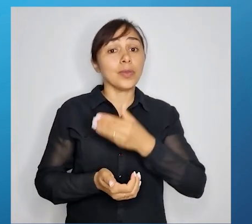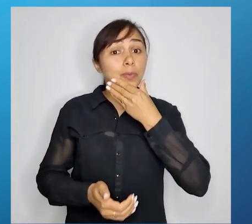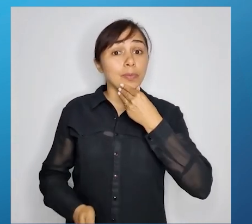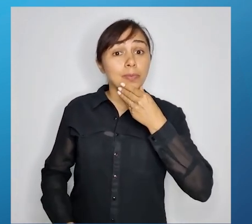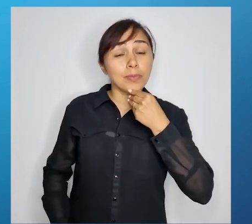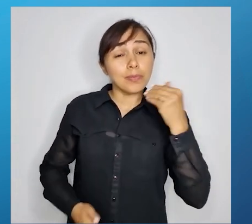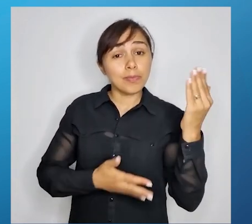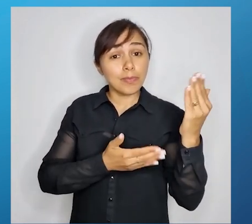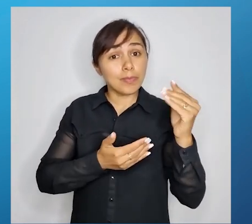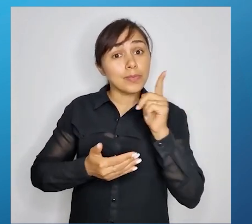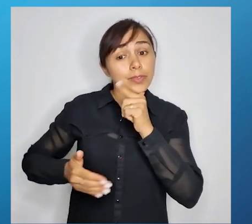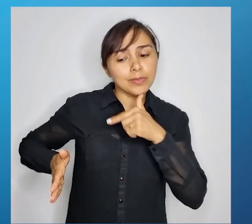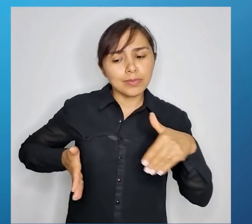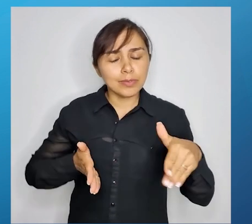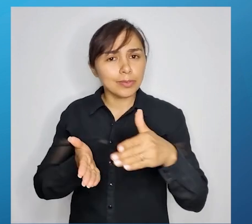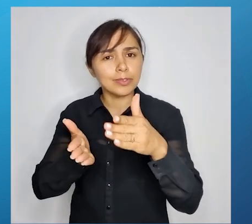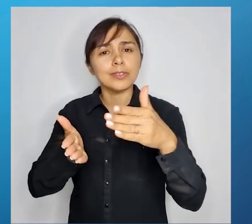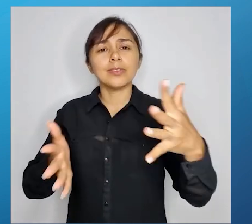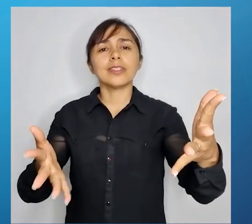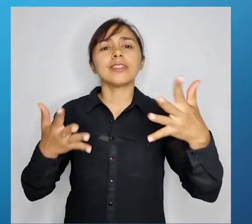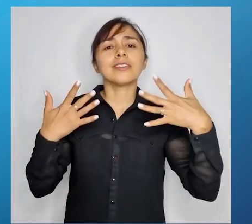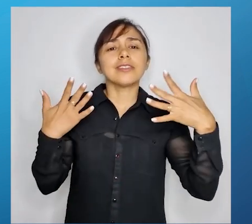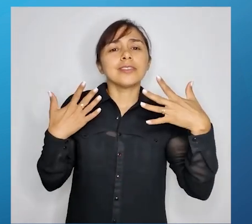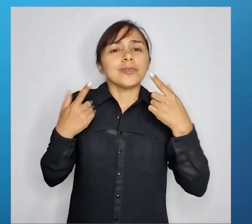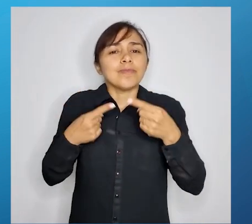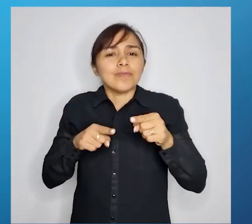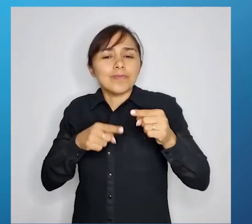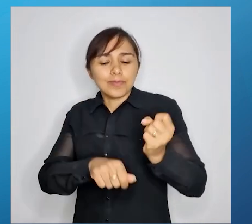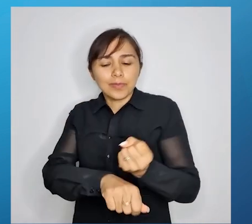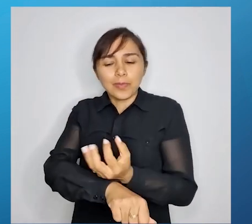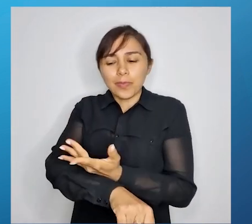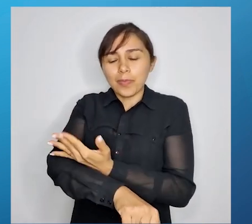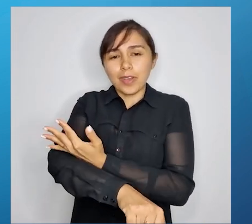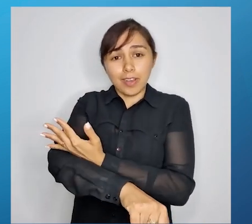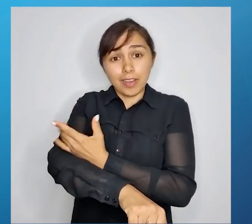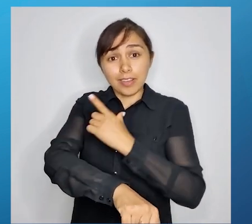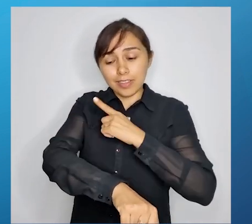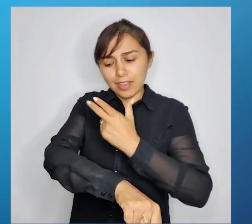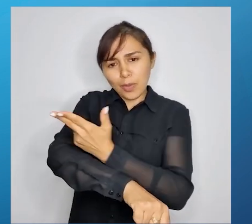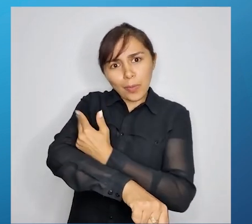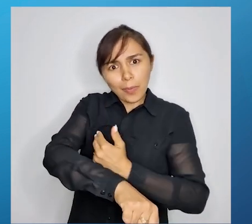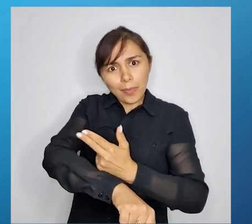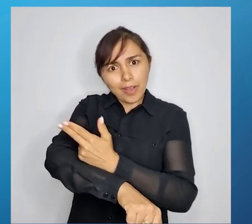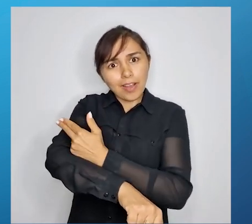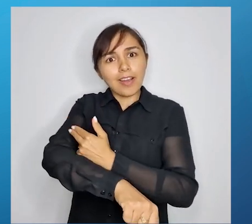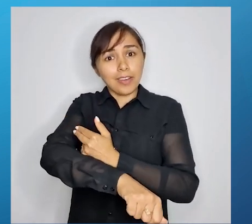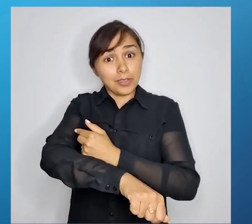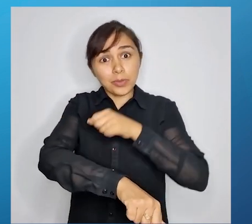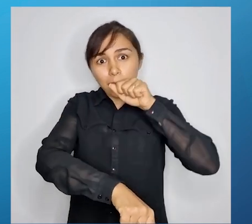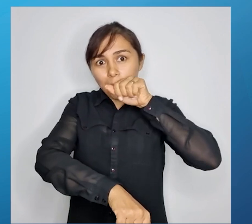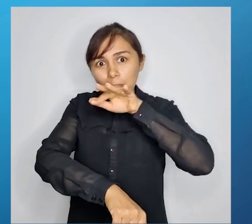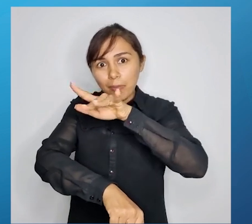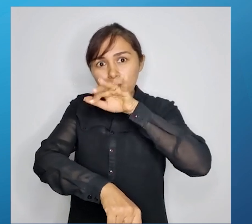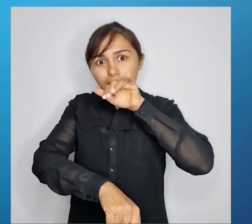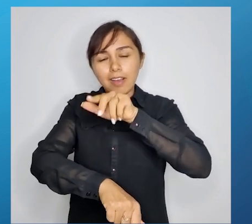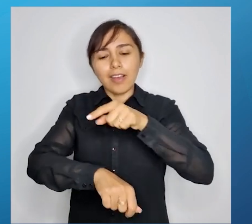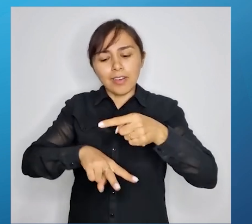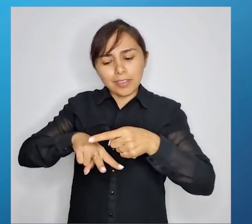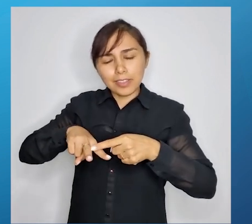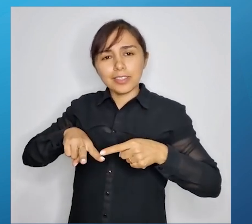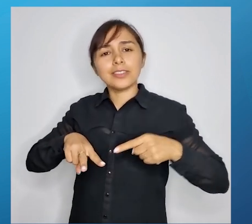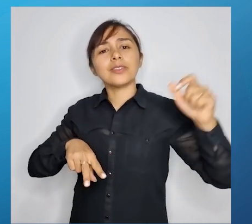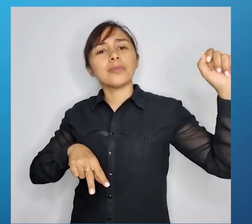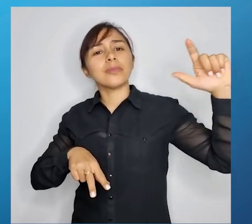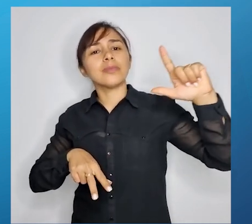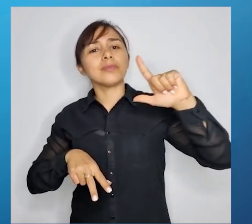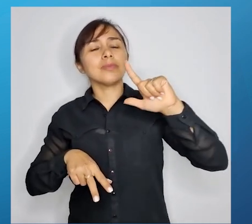arrepio. Dragão tatuado no braço, calção corpo aberto no espaço. Coração de eterno flerte, adoro